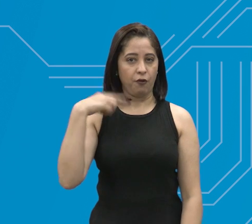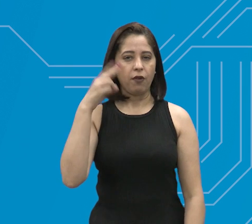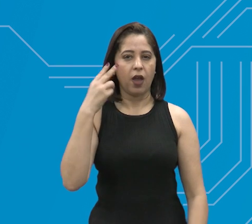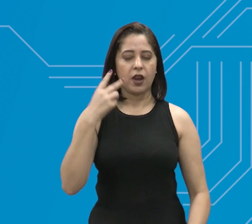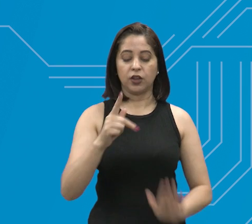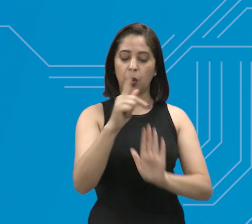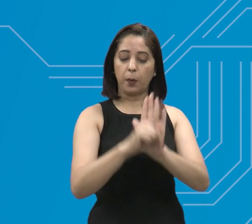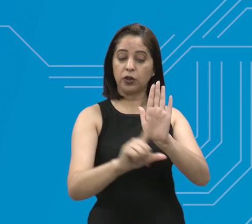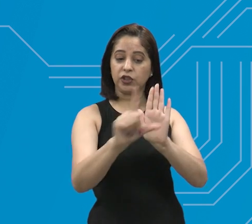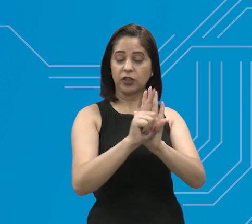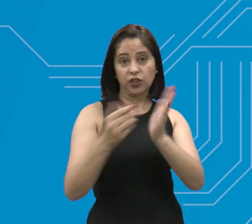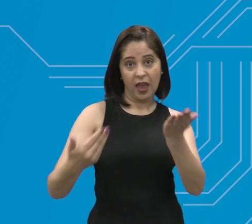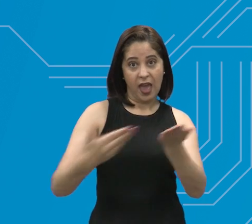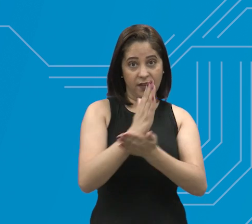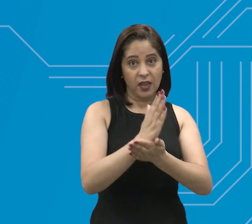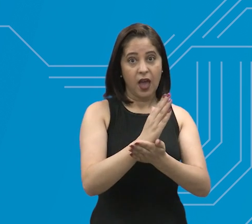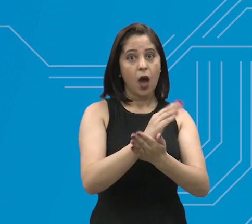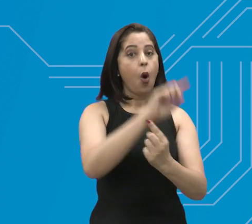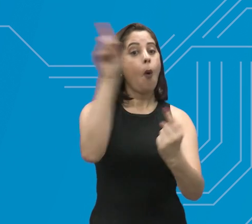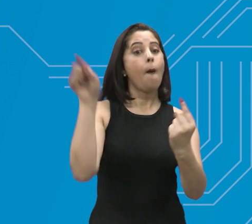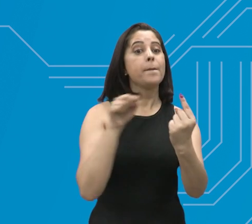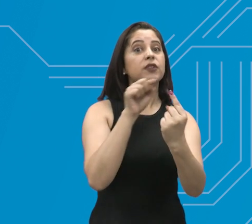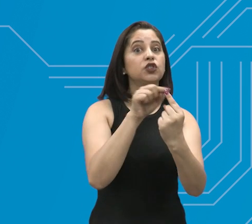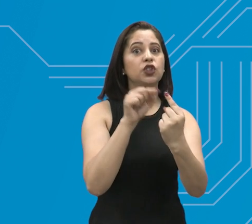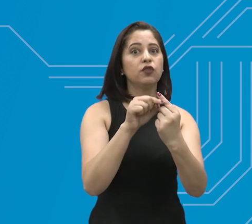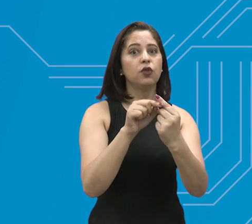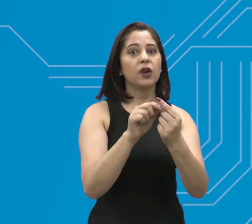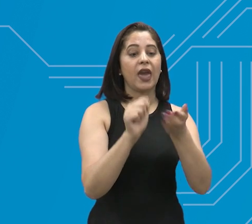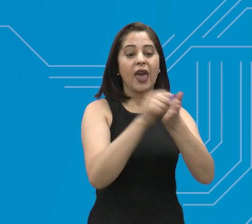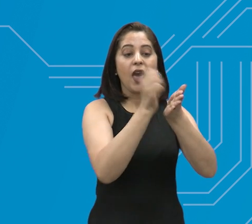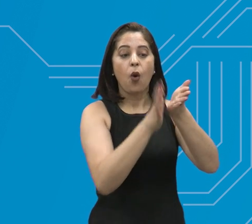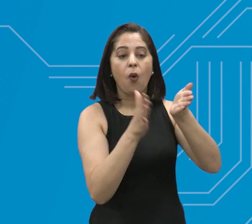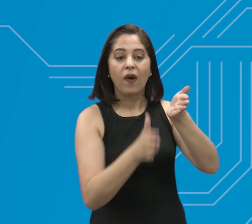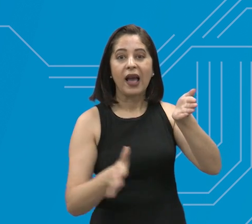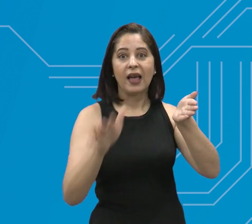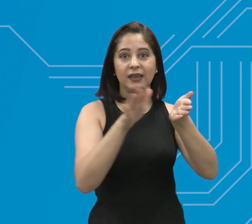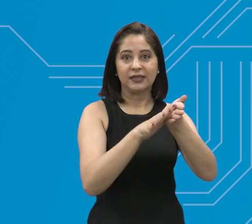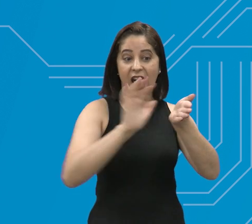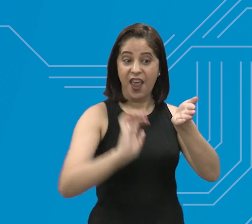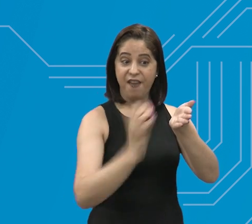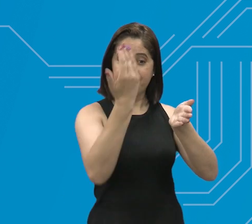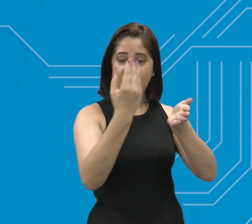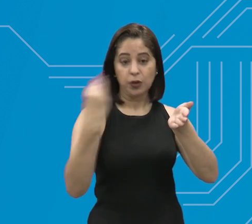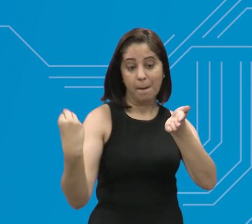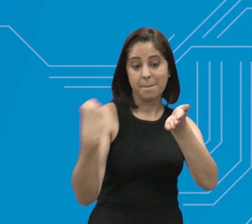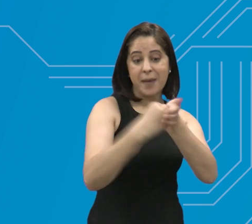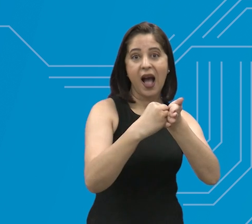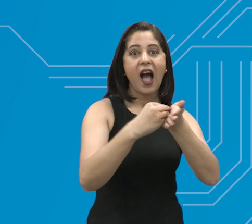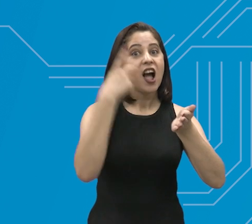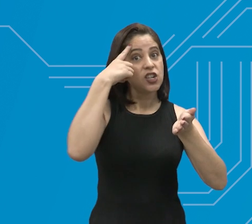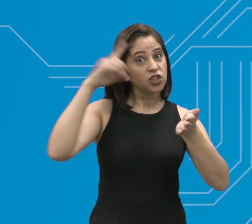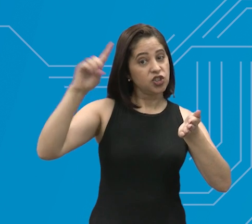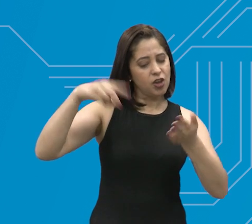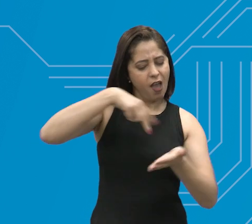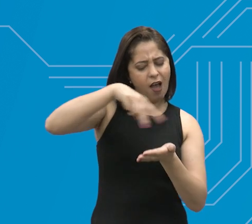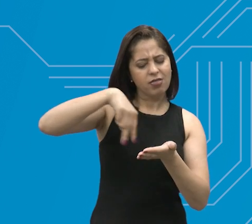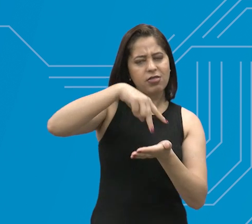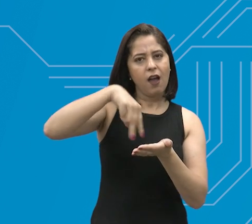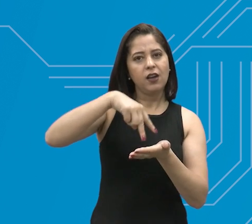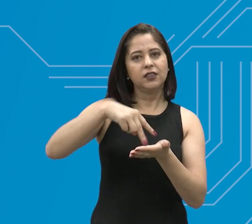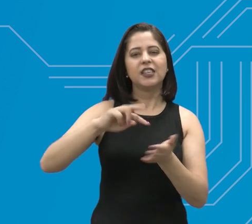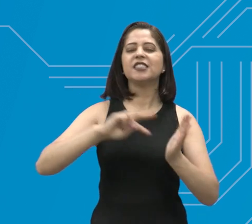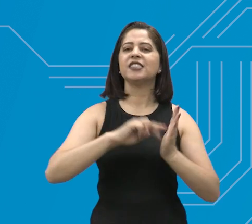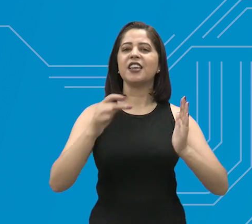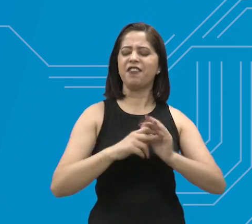vereadores aprovaram um projeto de lei que inclui no calendário de festas e comemorações do município o Dia da Dança. Essa é uma maneira